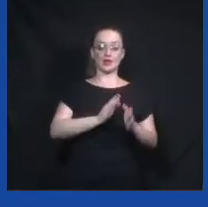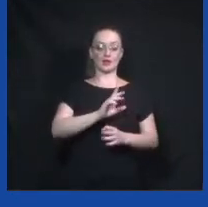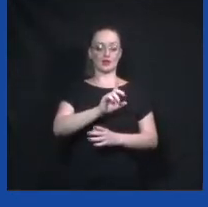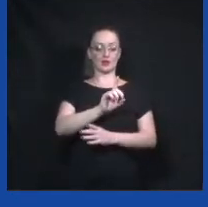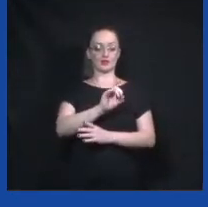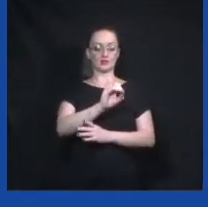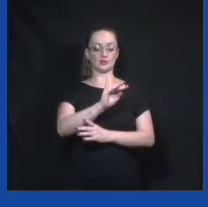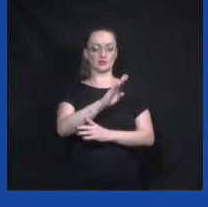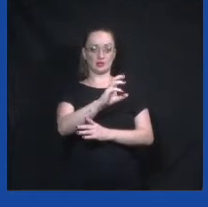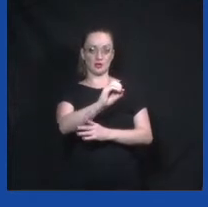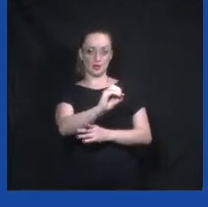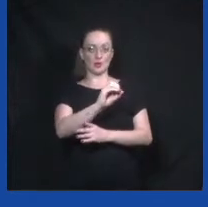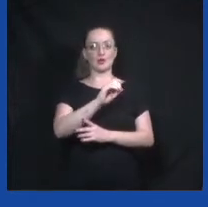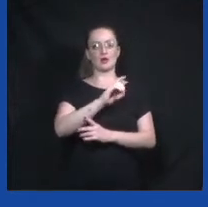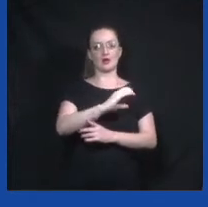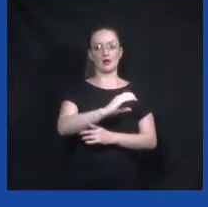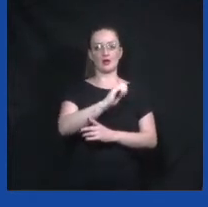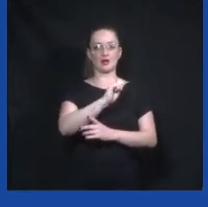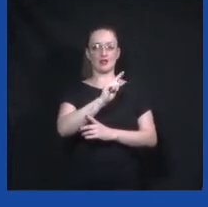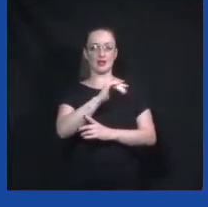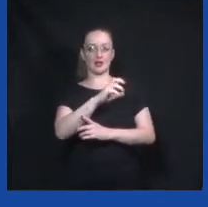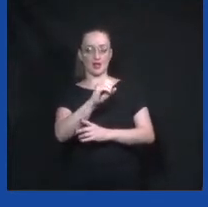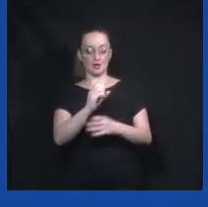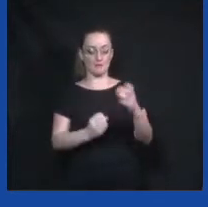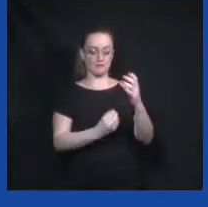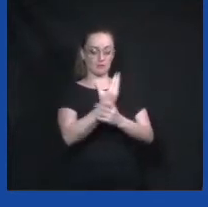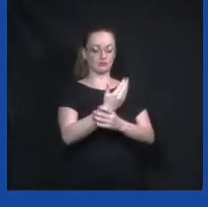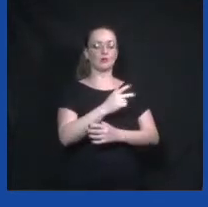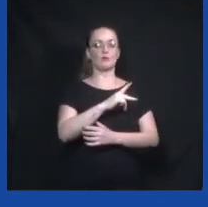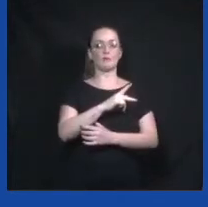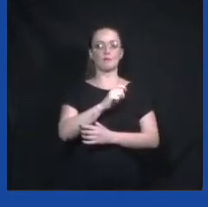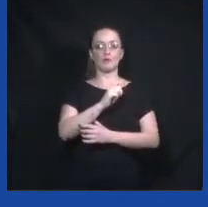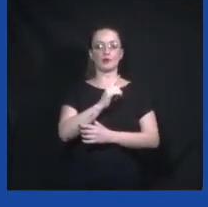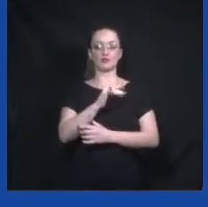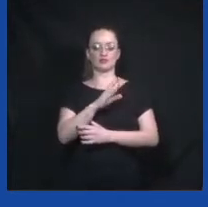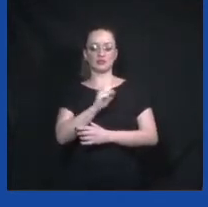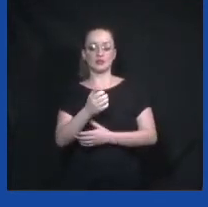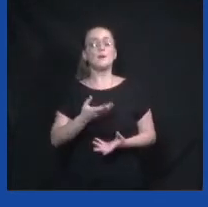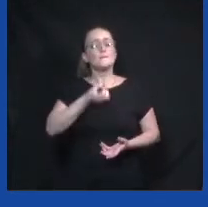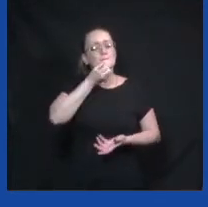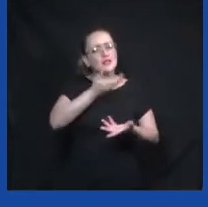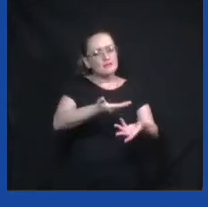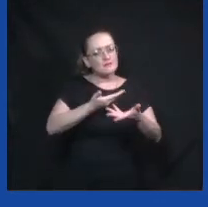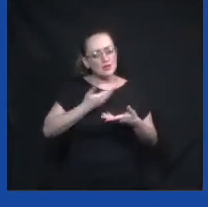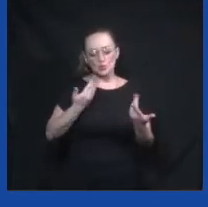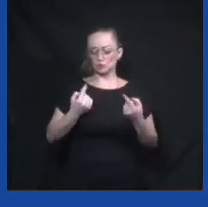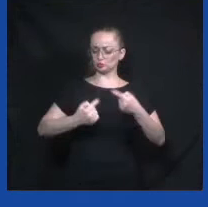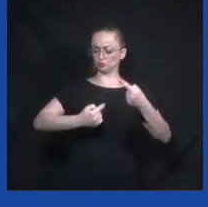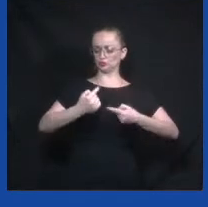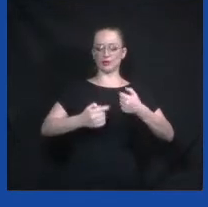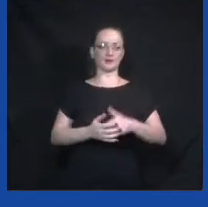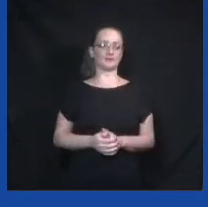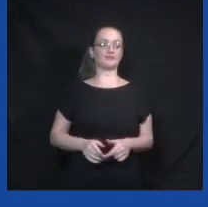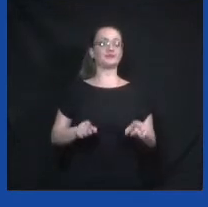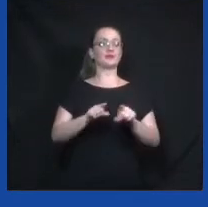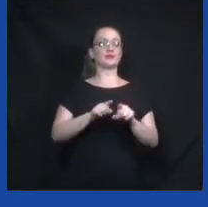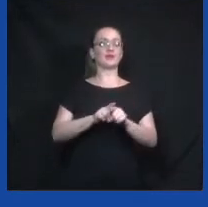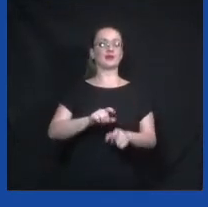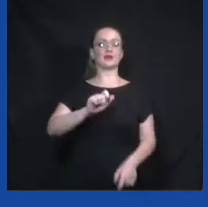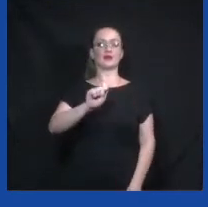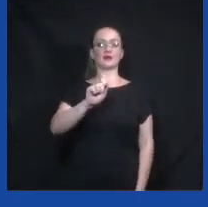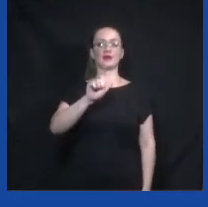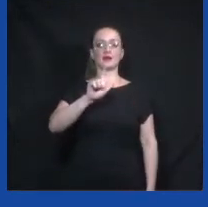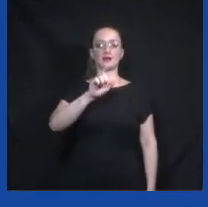fundador do Politize, seja muito bem-vindo também ao nosso debate de hoje. E o Alexandro do Nascimento,